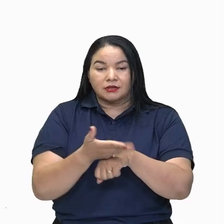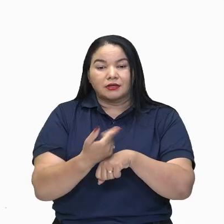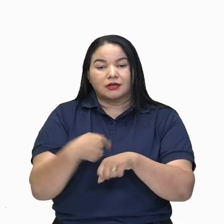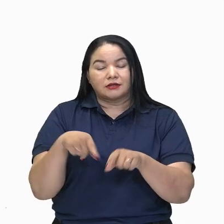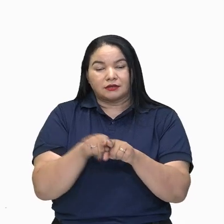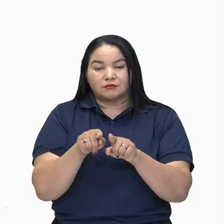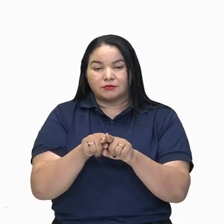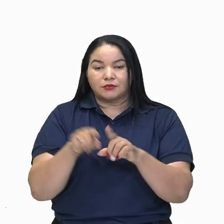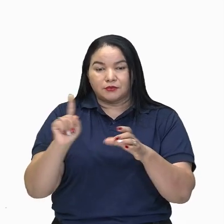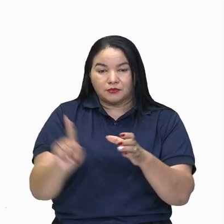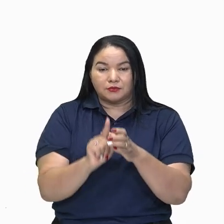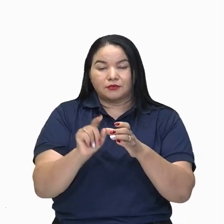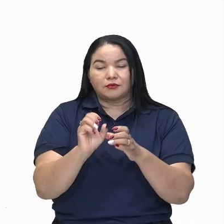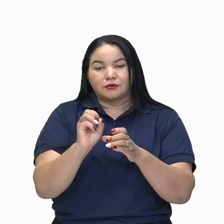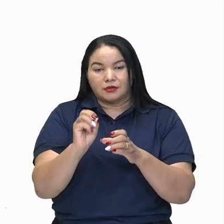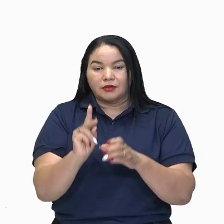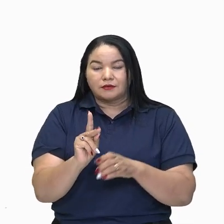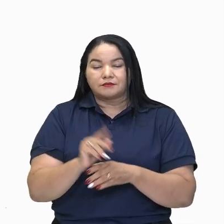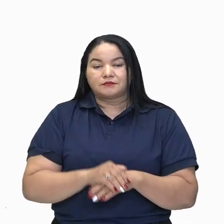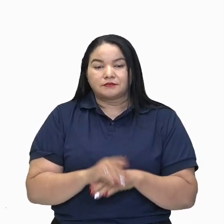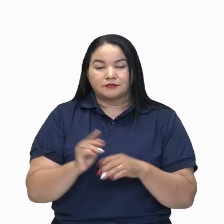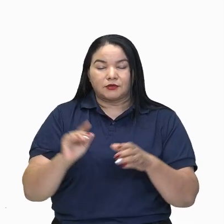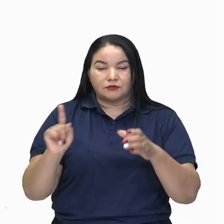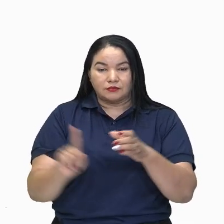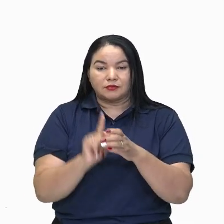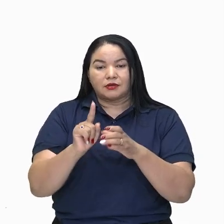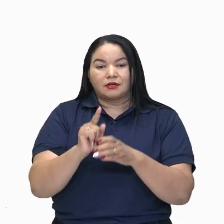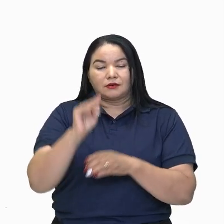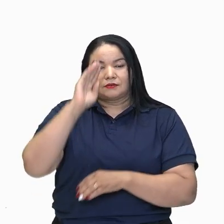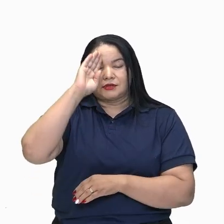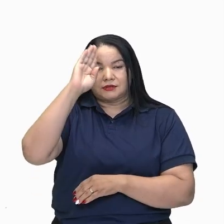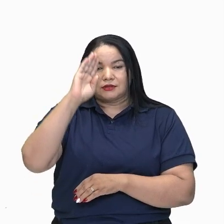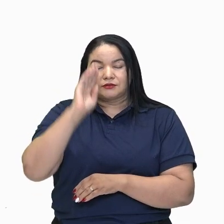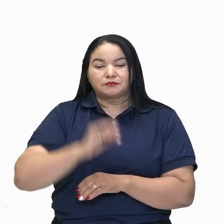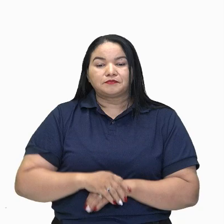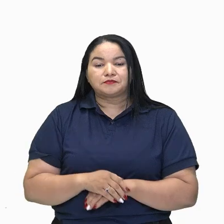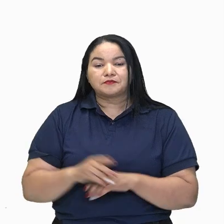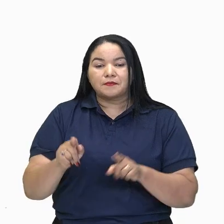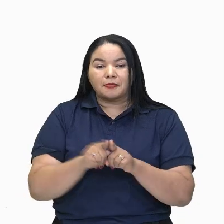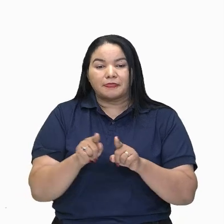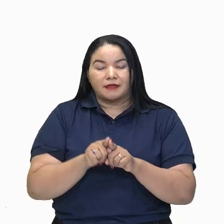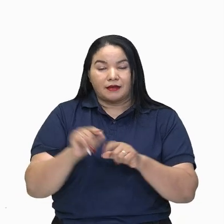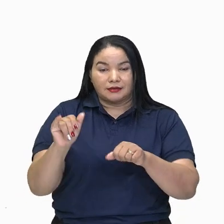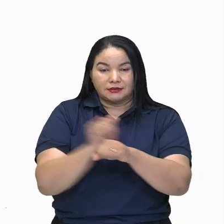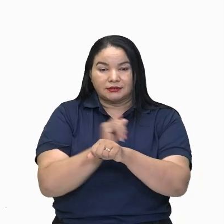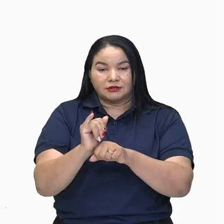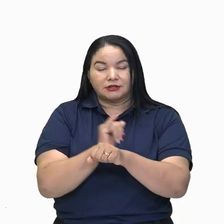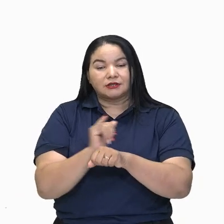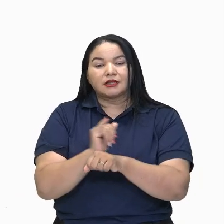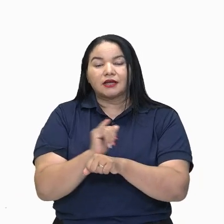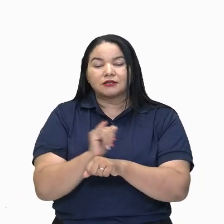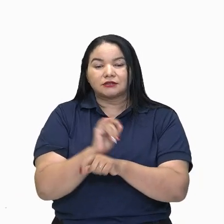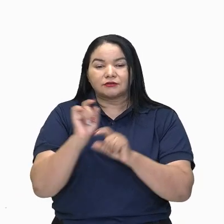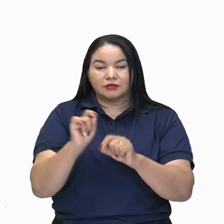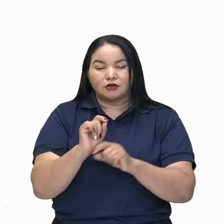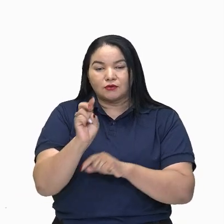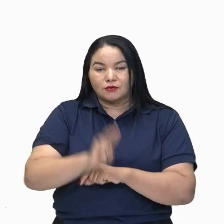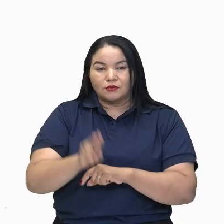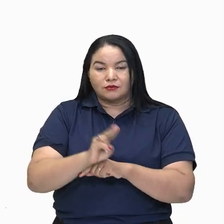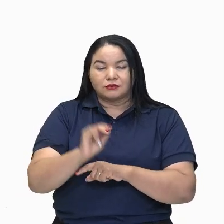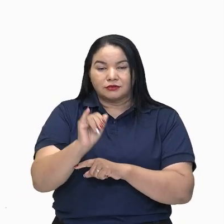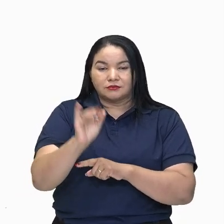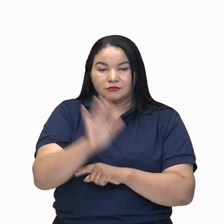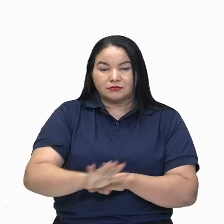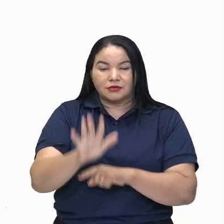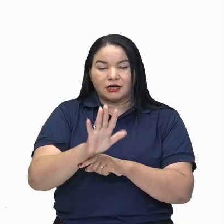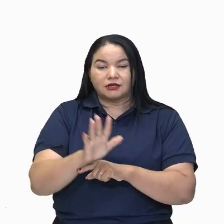incluído, né? As Forças Armadas, principalmente o Exército. As estratégias, eles usam imagens de soldados